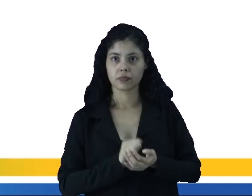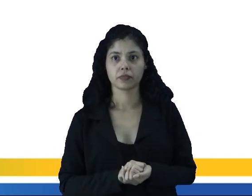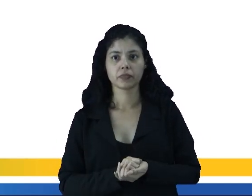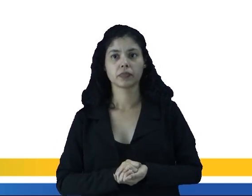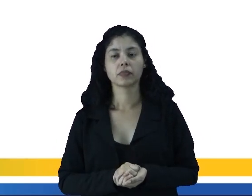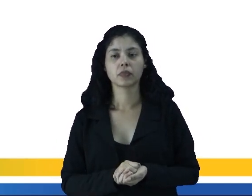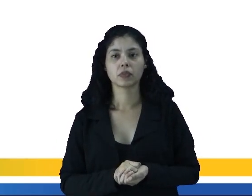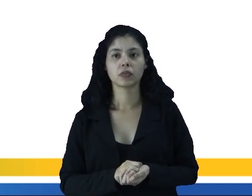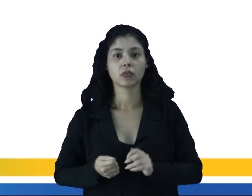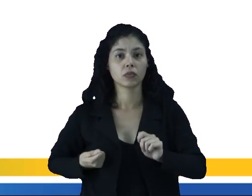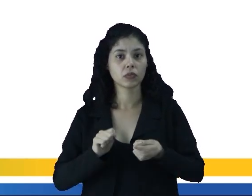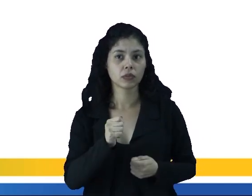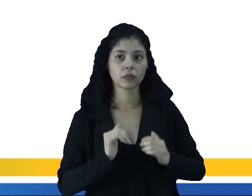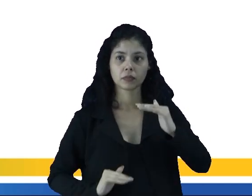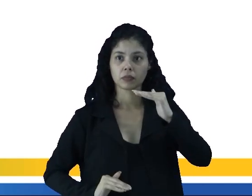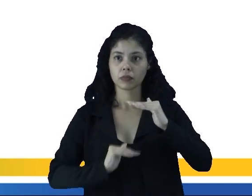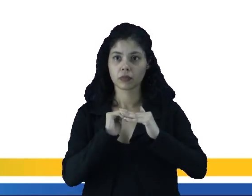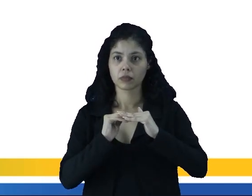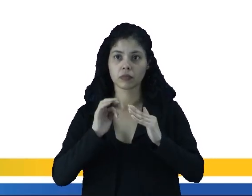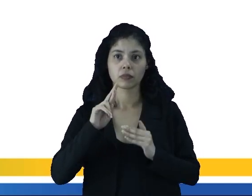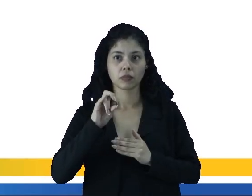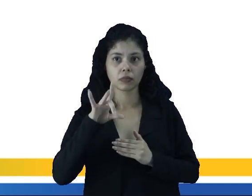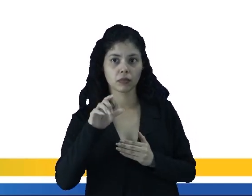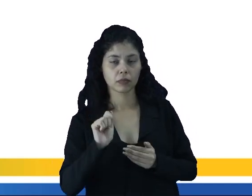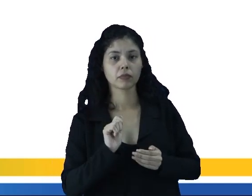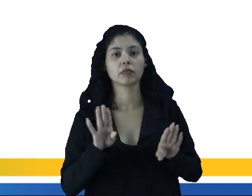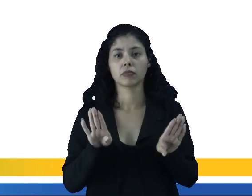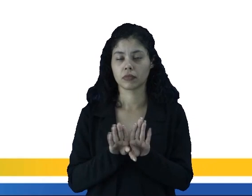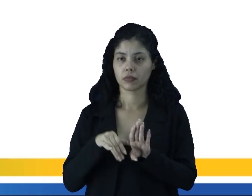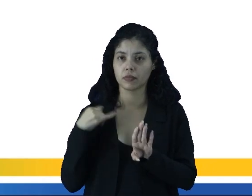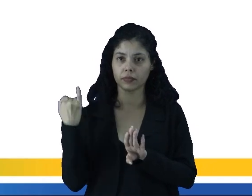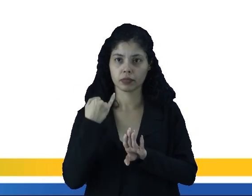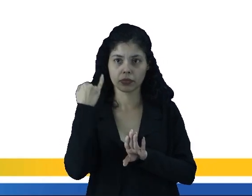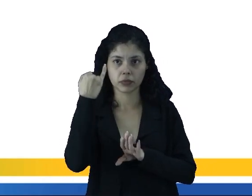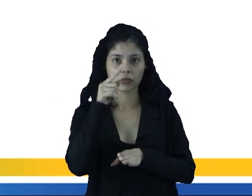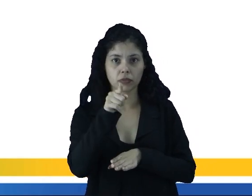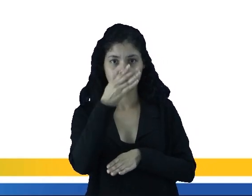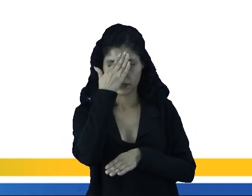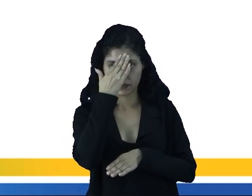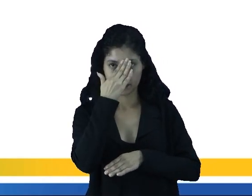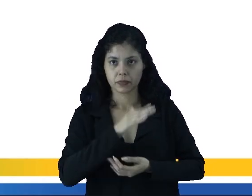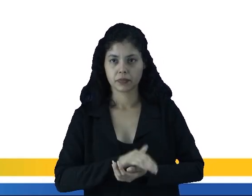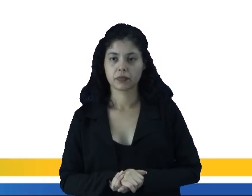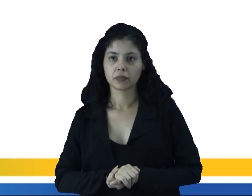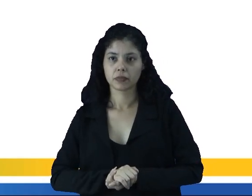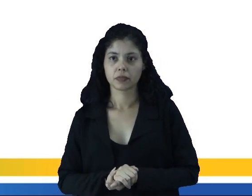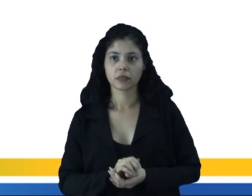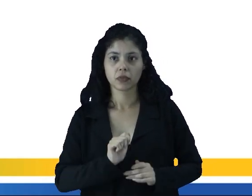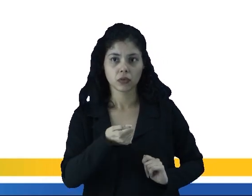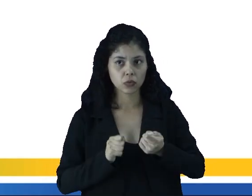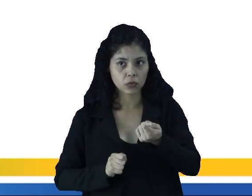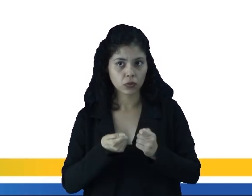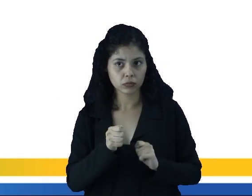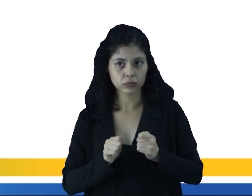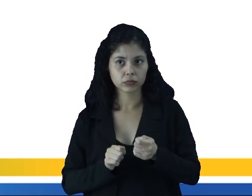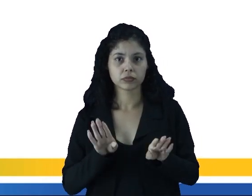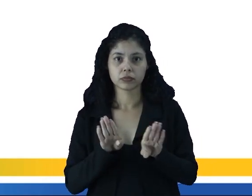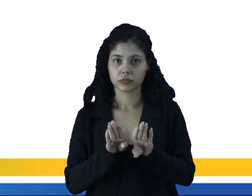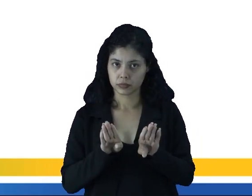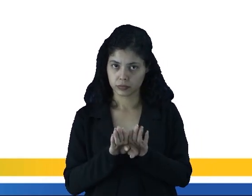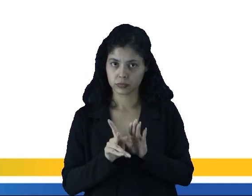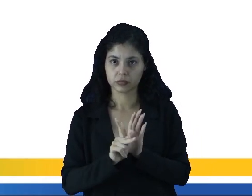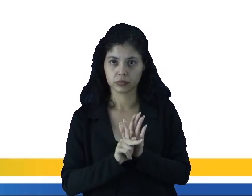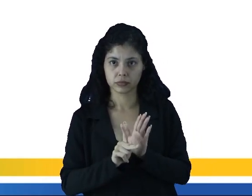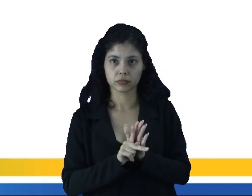a febre, o controle da pressão arterial, também é muito importante você entender isso, do fluxo sanguíneo, está lá dentro dos seus